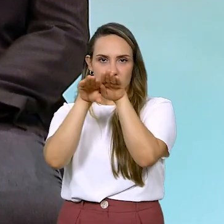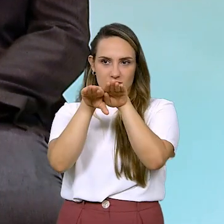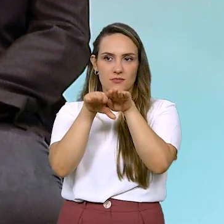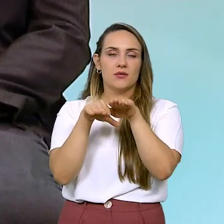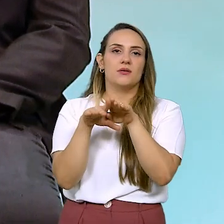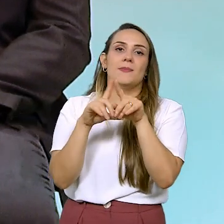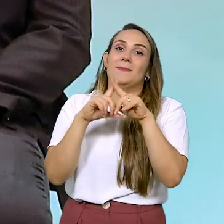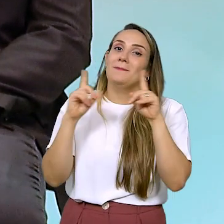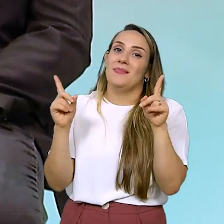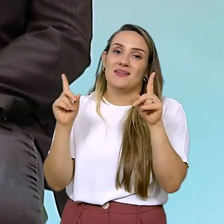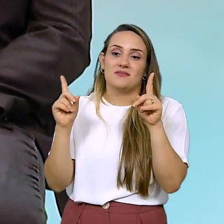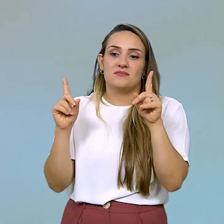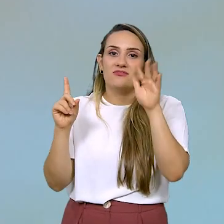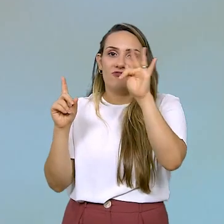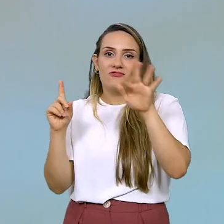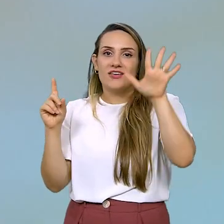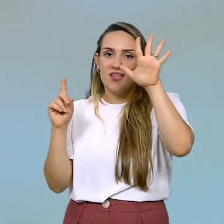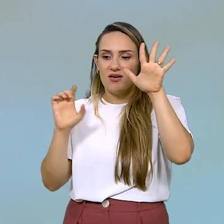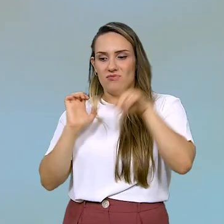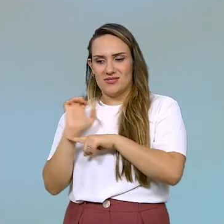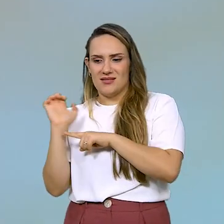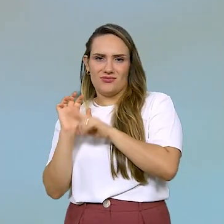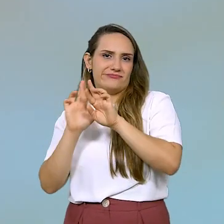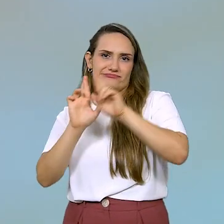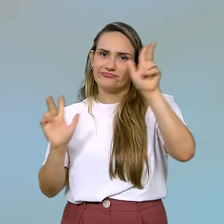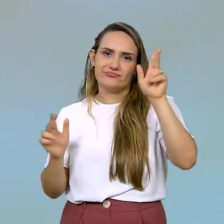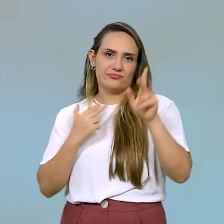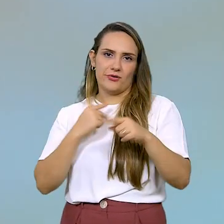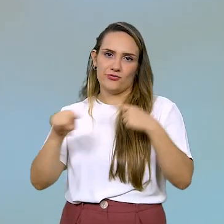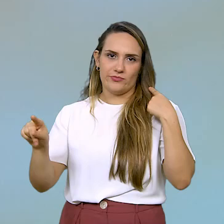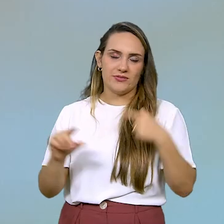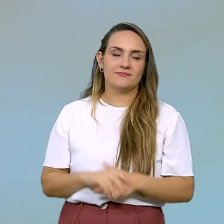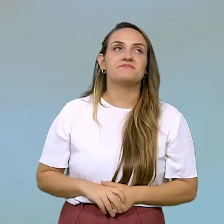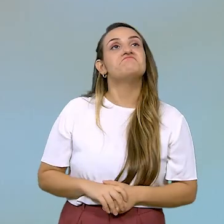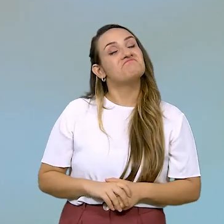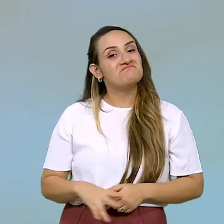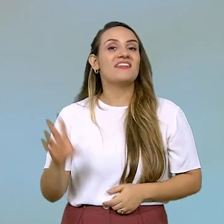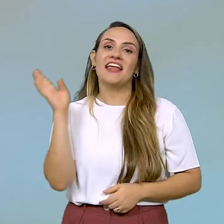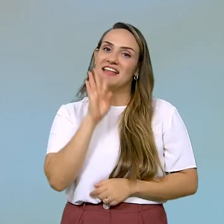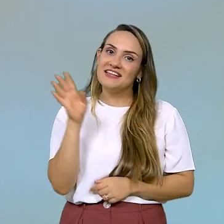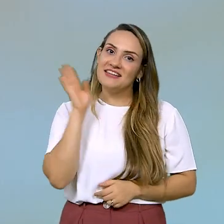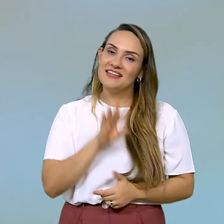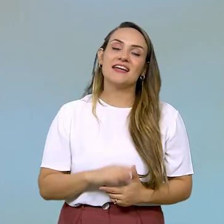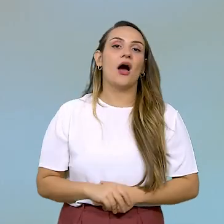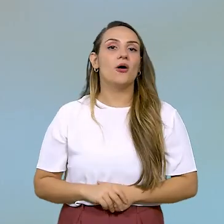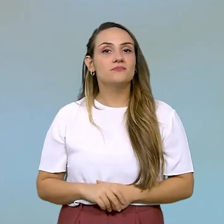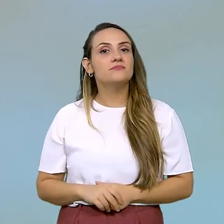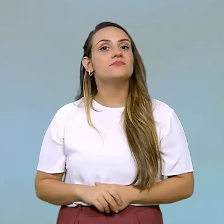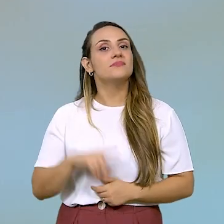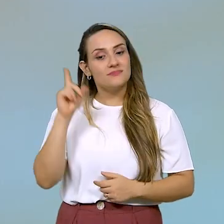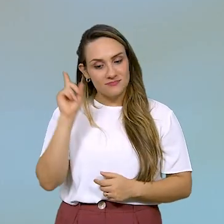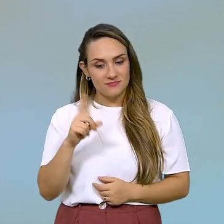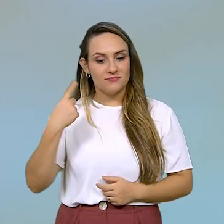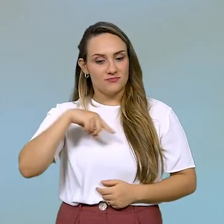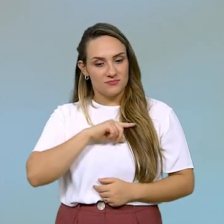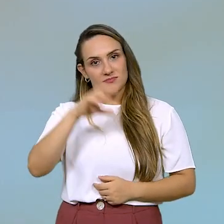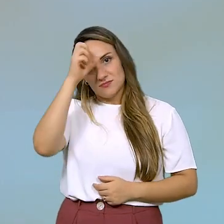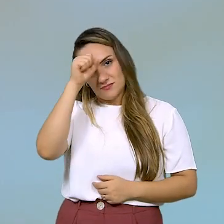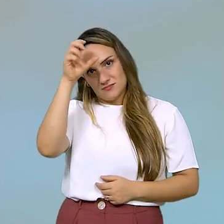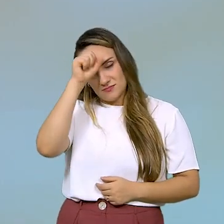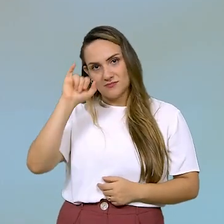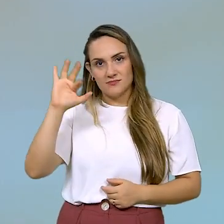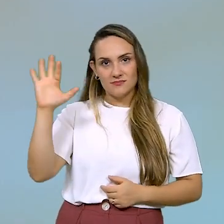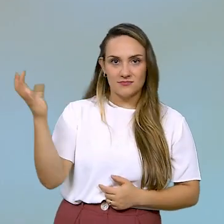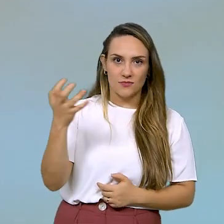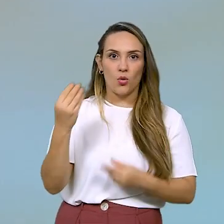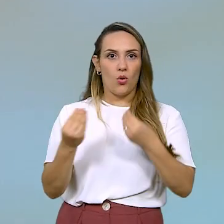a competência é diferente. Muito bem, a gente está falando hoje sobre créditos tributários e a sua restituição junto à Receita Federal